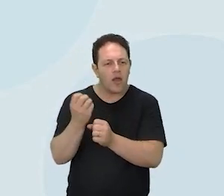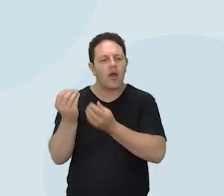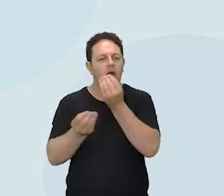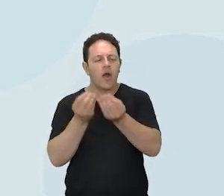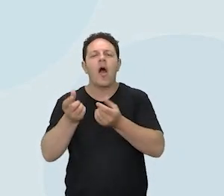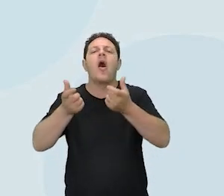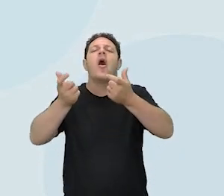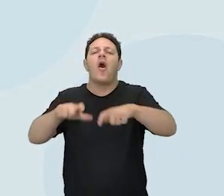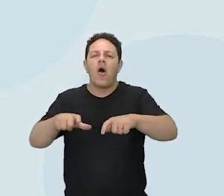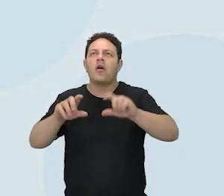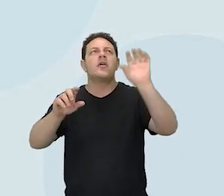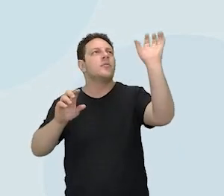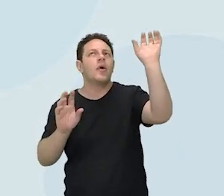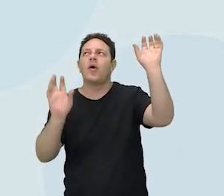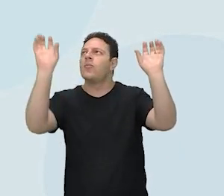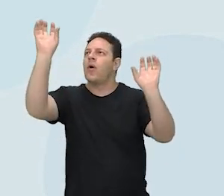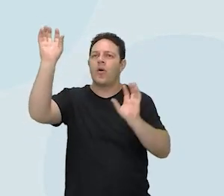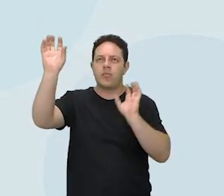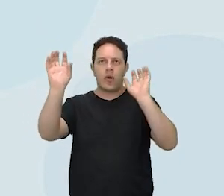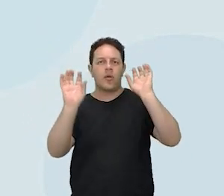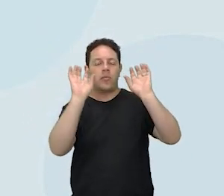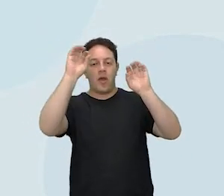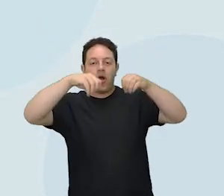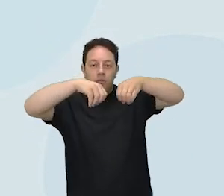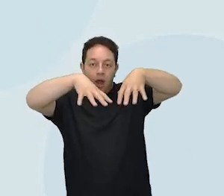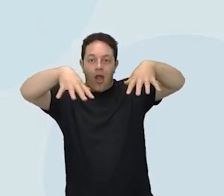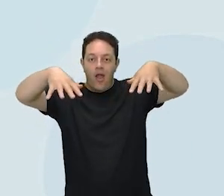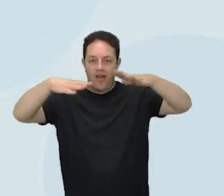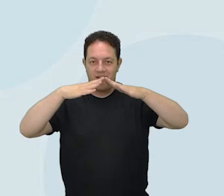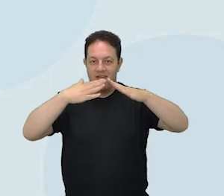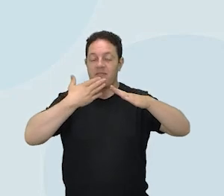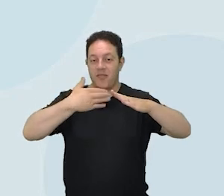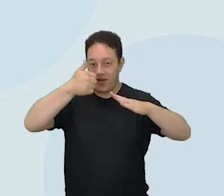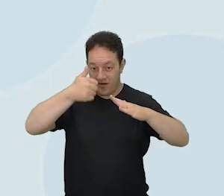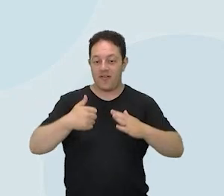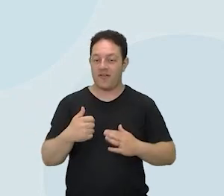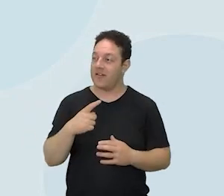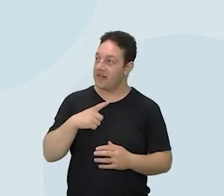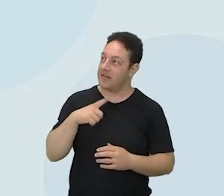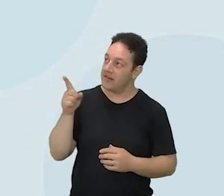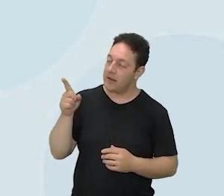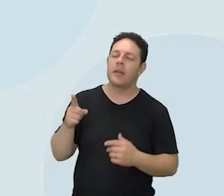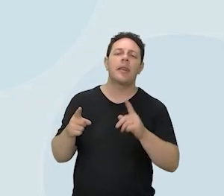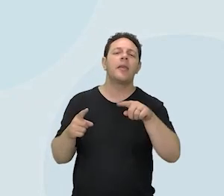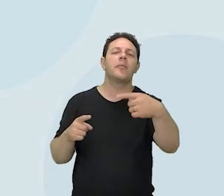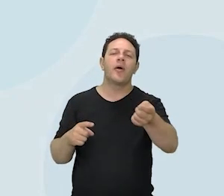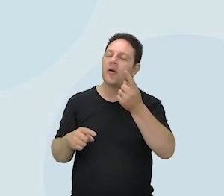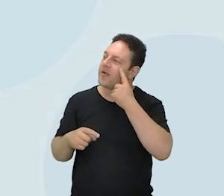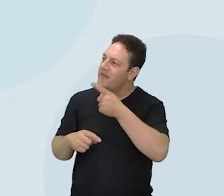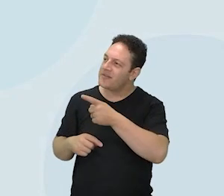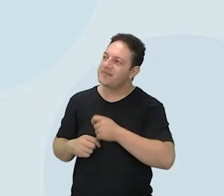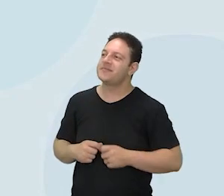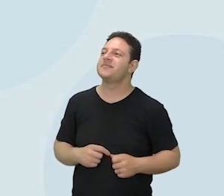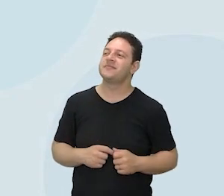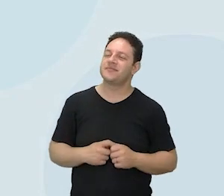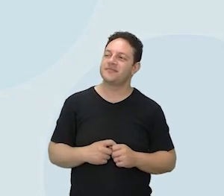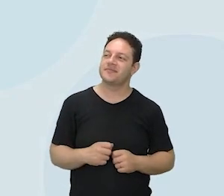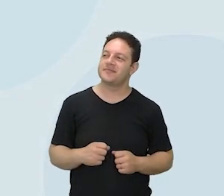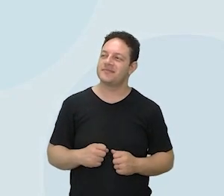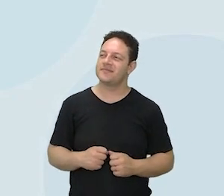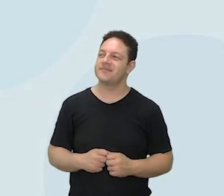onde estariam as lâmpadas para iluminar a casa, né? Pode seguir agora, Vanderlei.